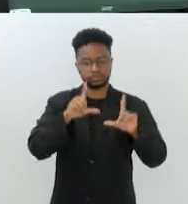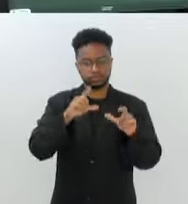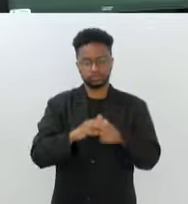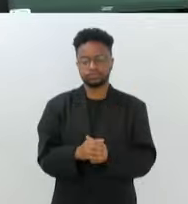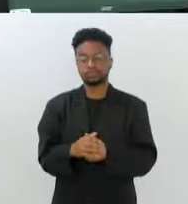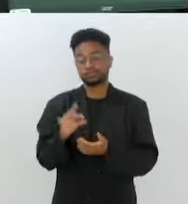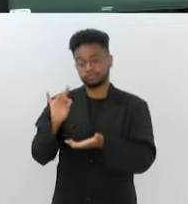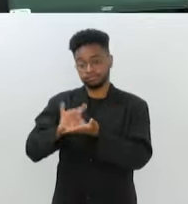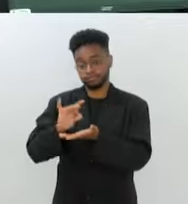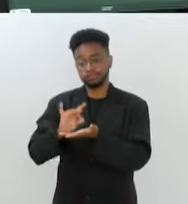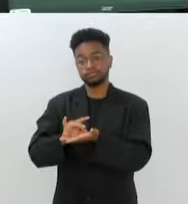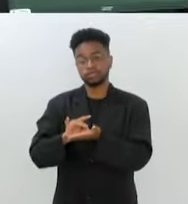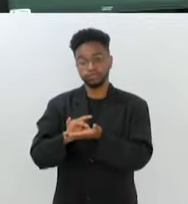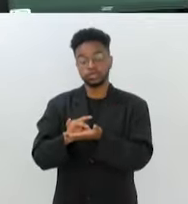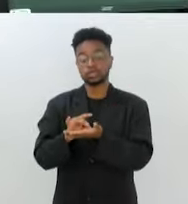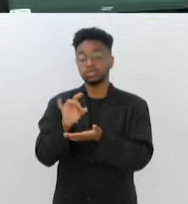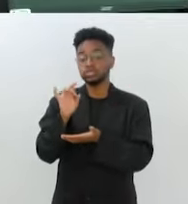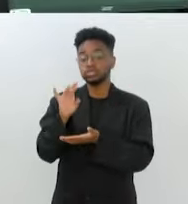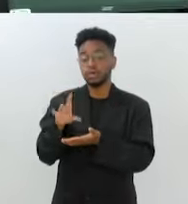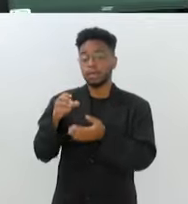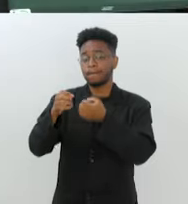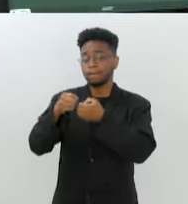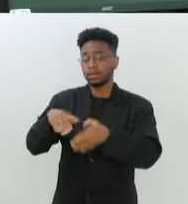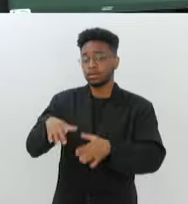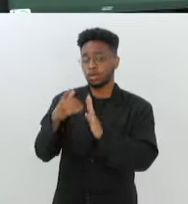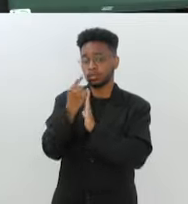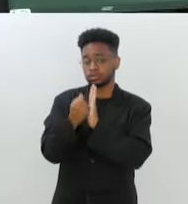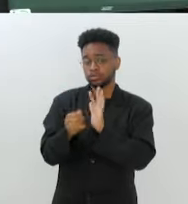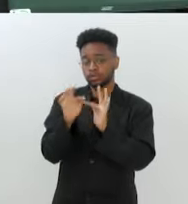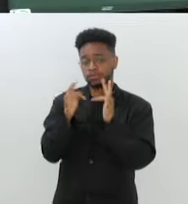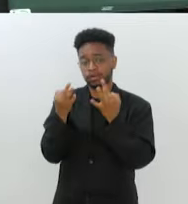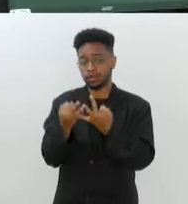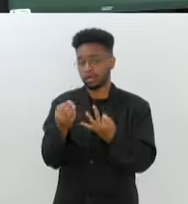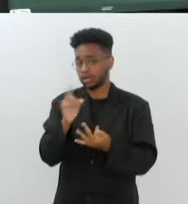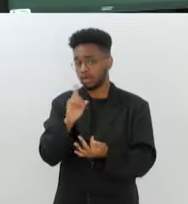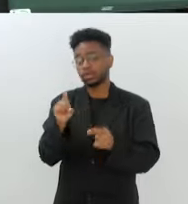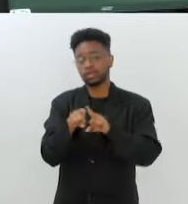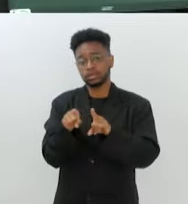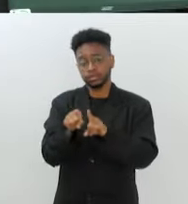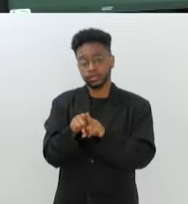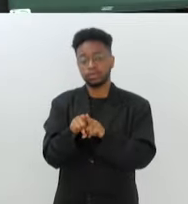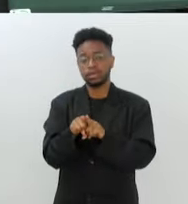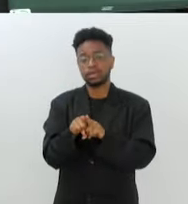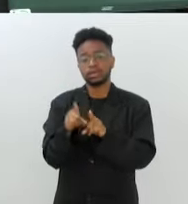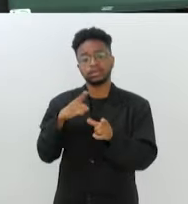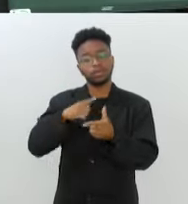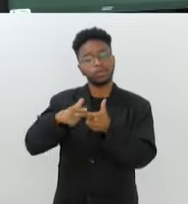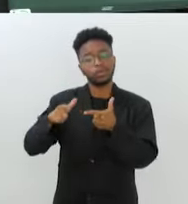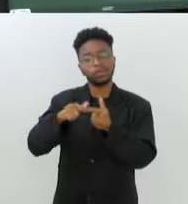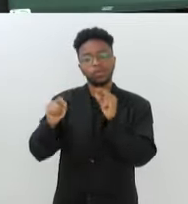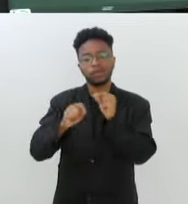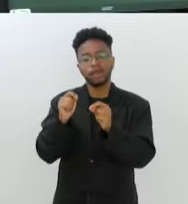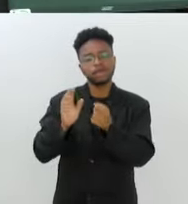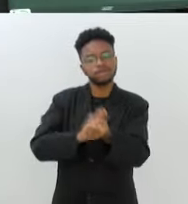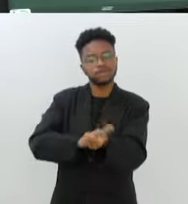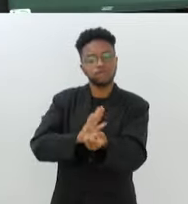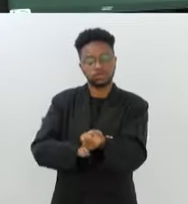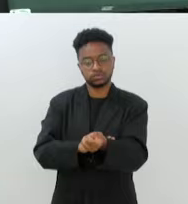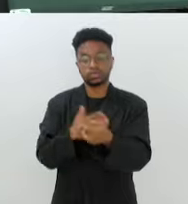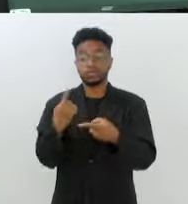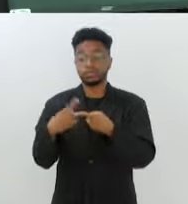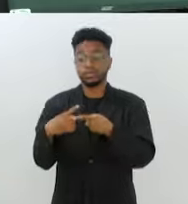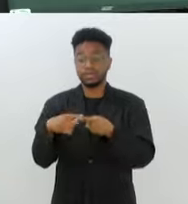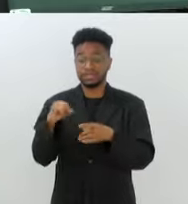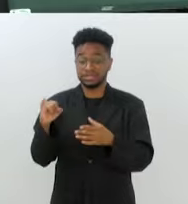verdade, PV não só traz prejuízos ao orçamento familiar, ao orçamento pessoal, mas também tem o problema da compulsão e do vício. E quando chega